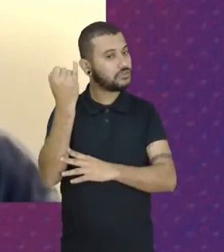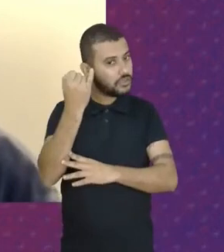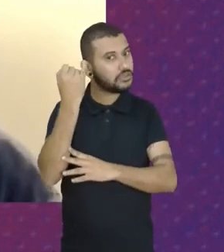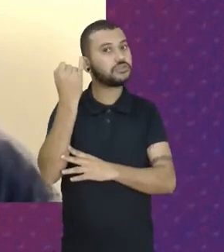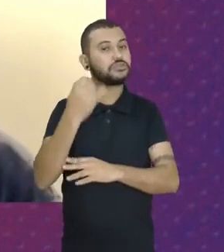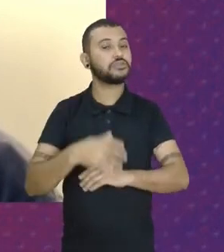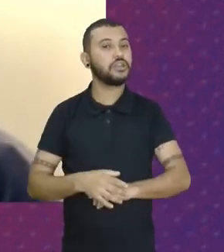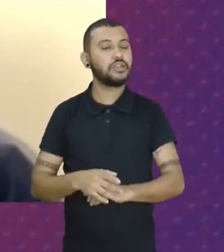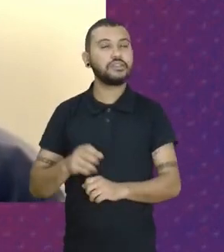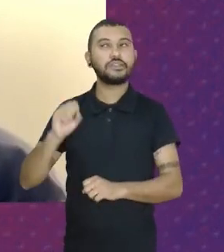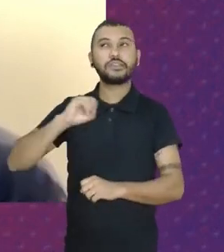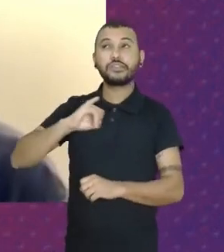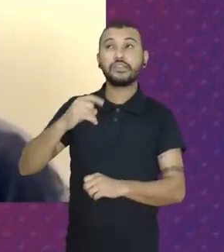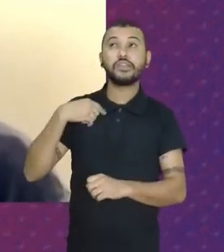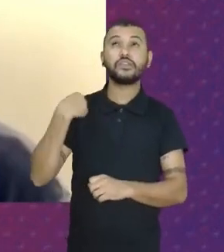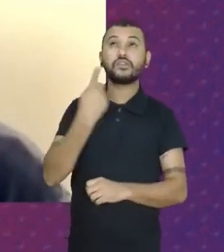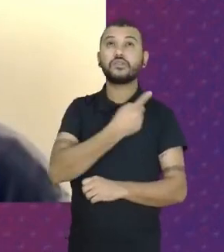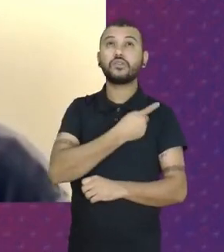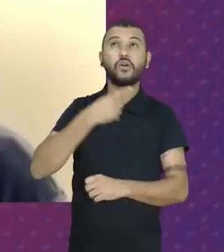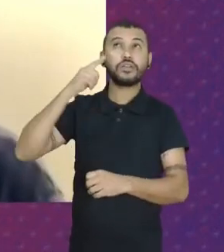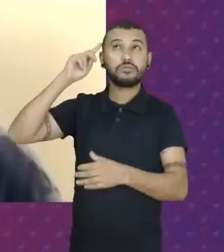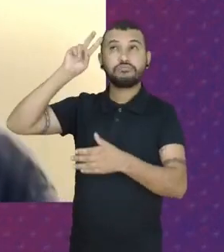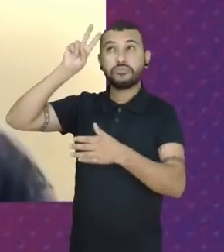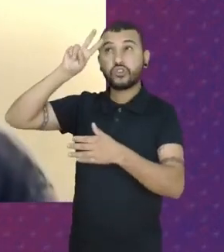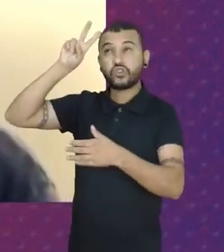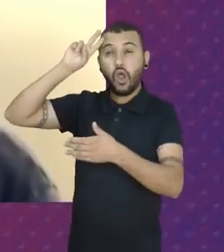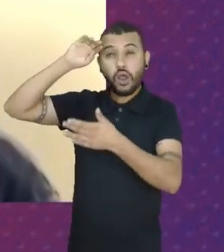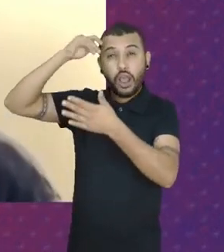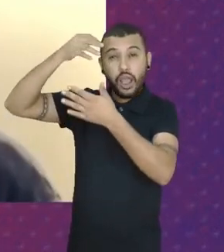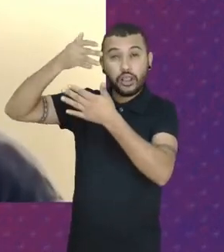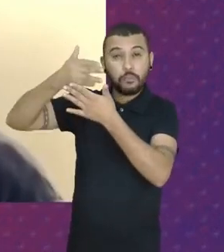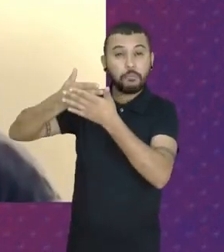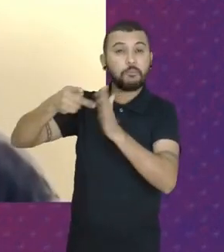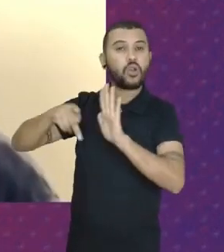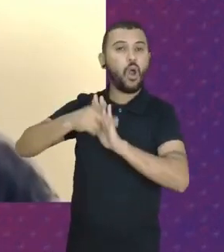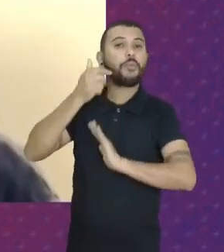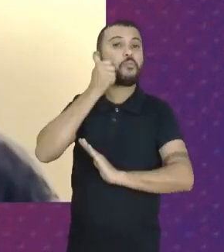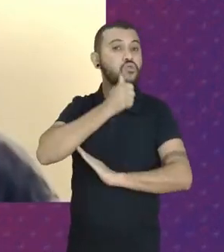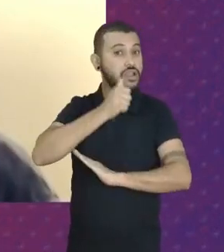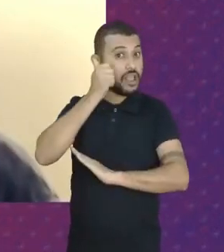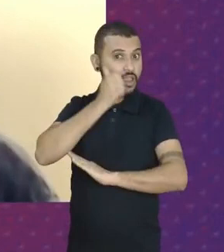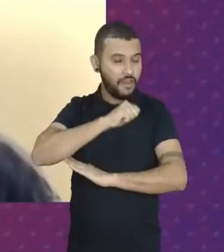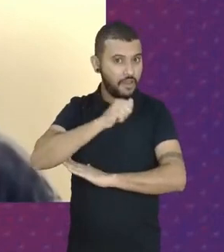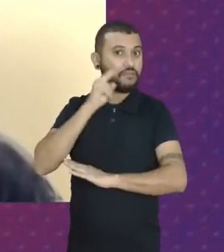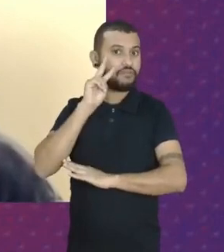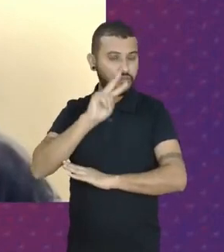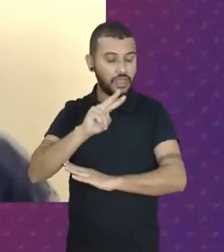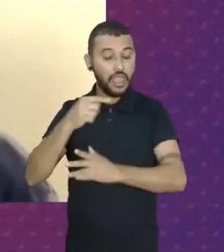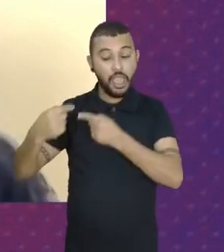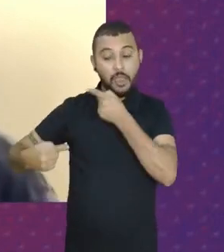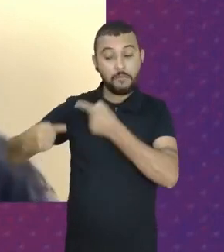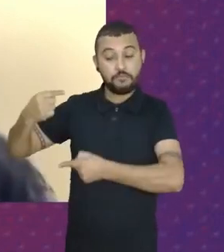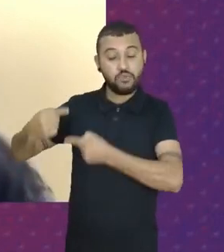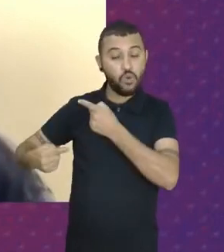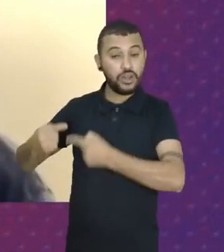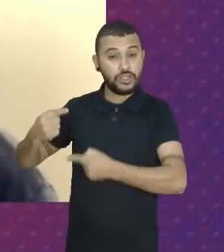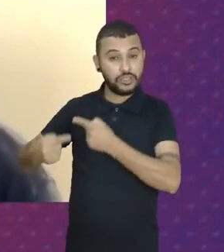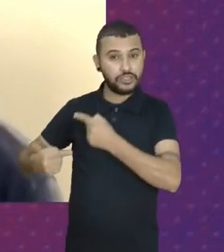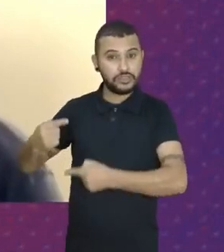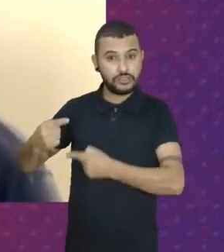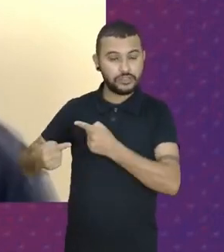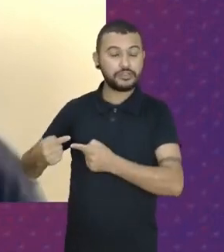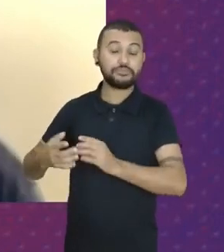gente olha na história, na construção do feminismo no Brasil, e uma política em permanente